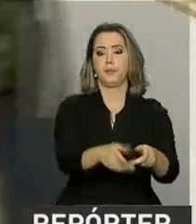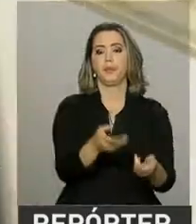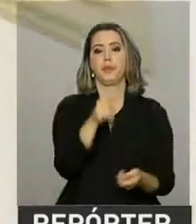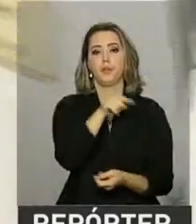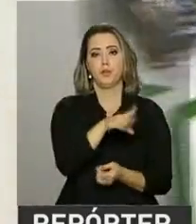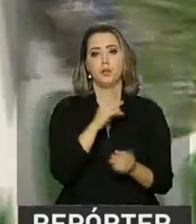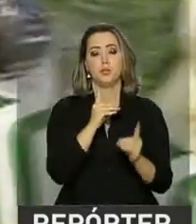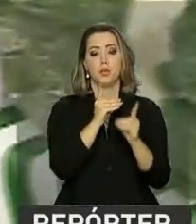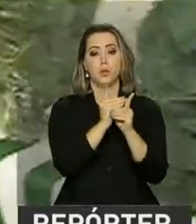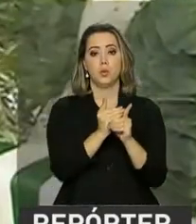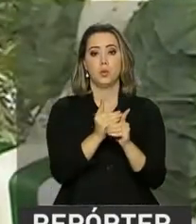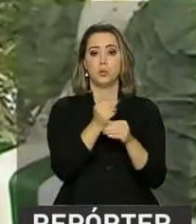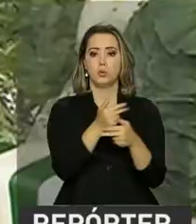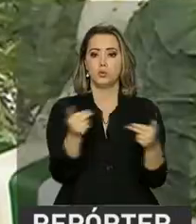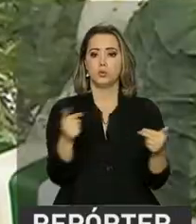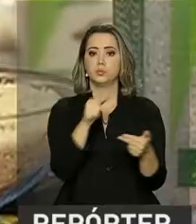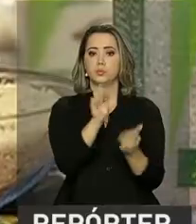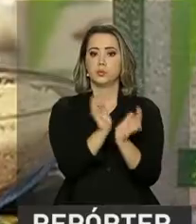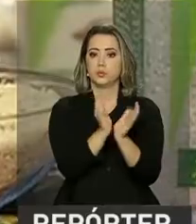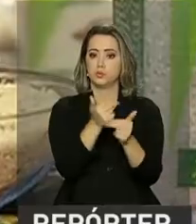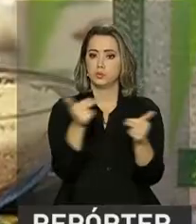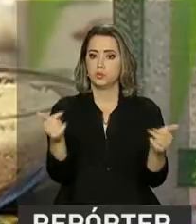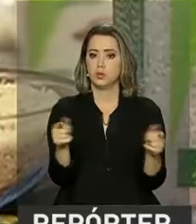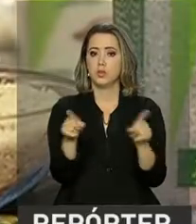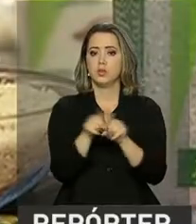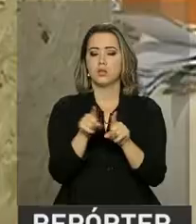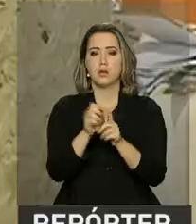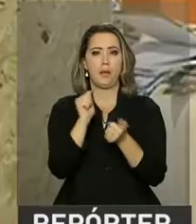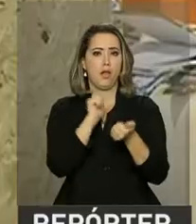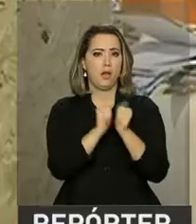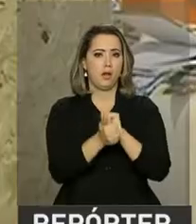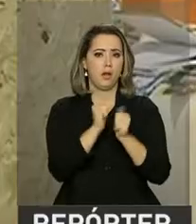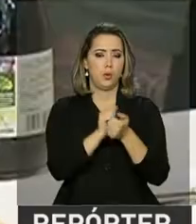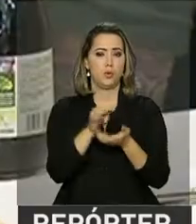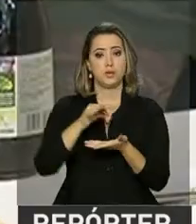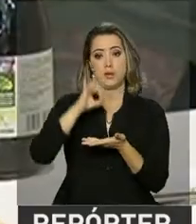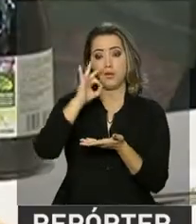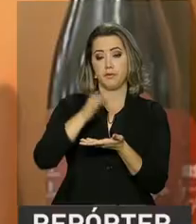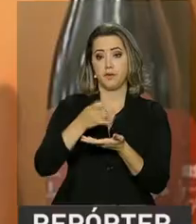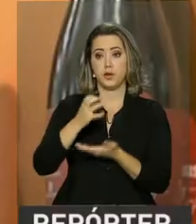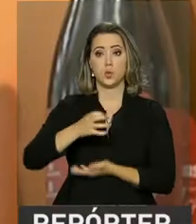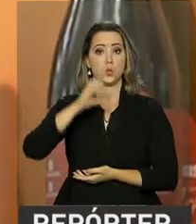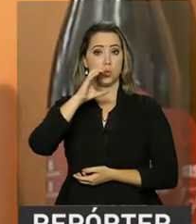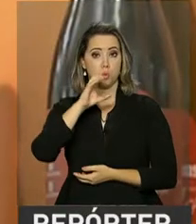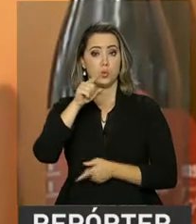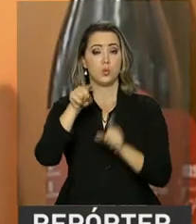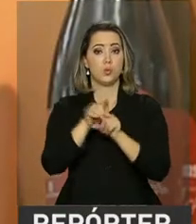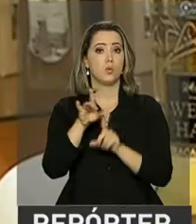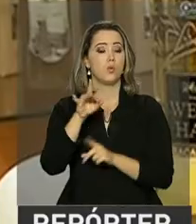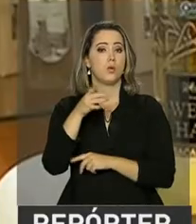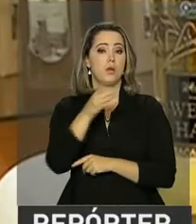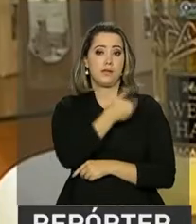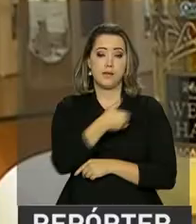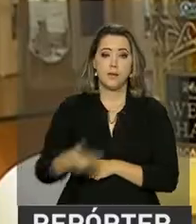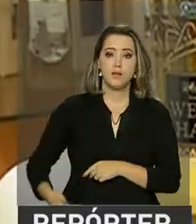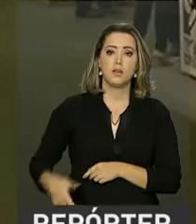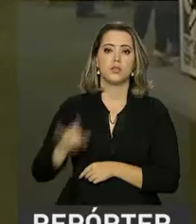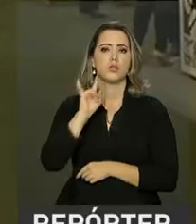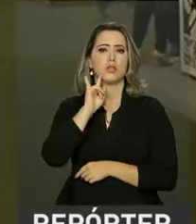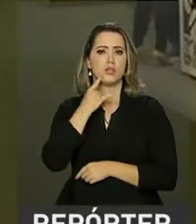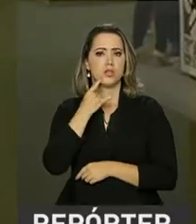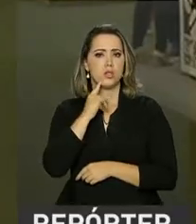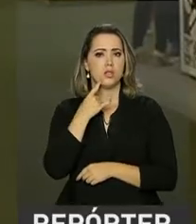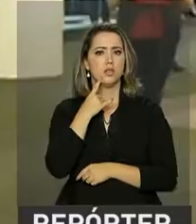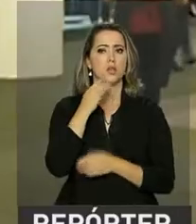encontra produtos in natura, como as verduras, mas também arroz, café, sucos e até cervejas, cachaça